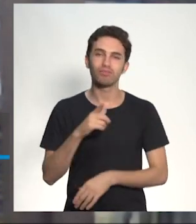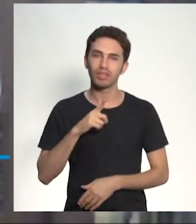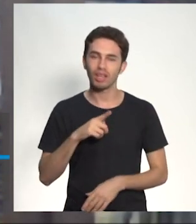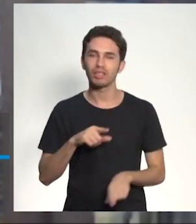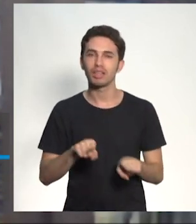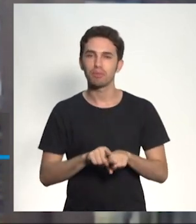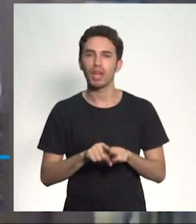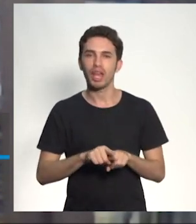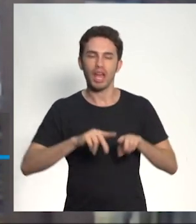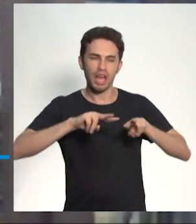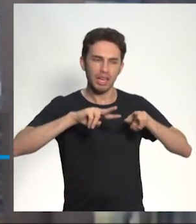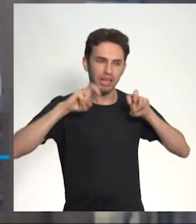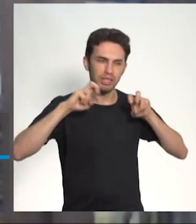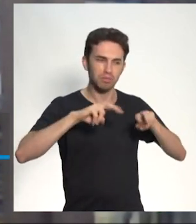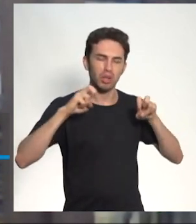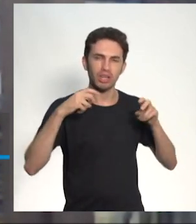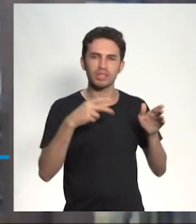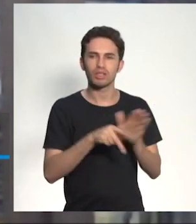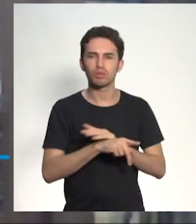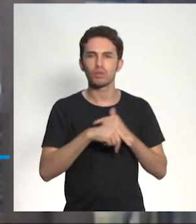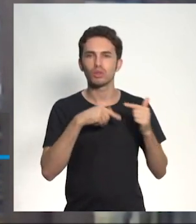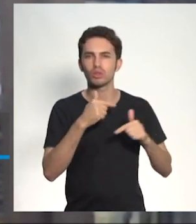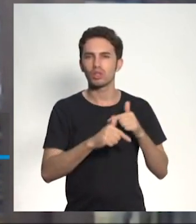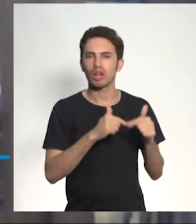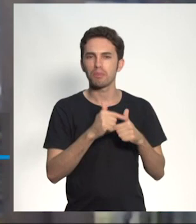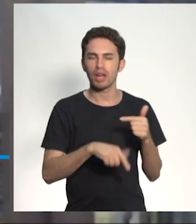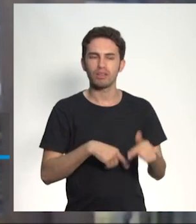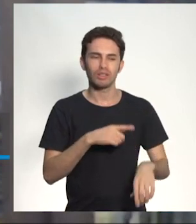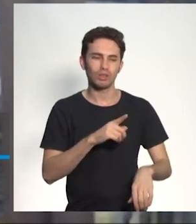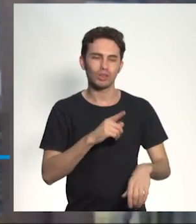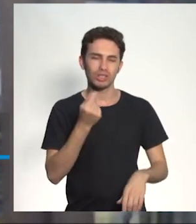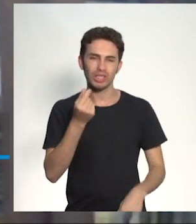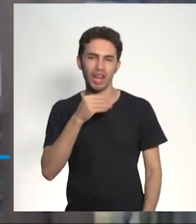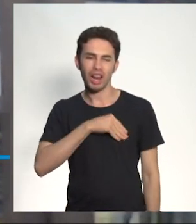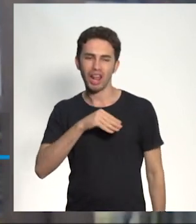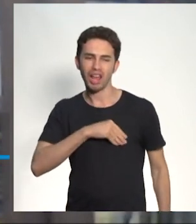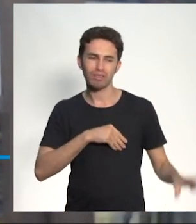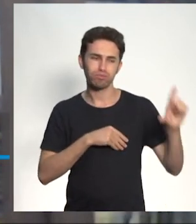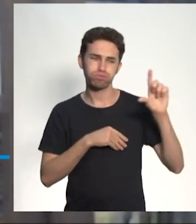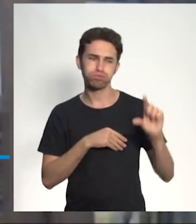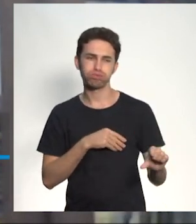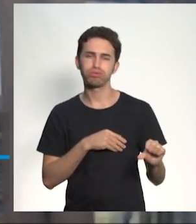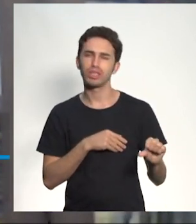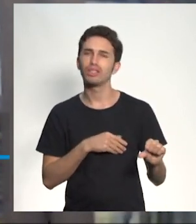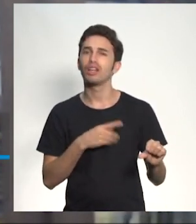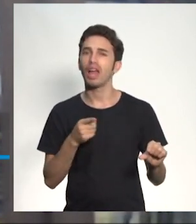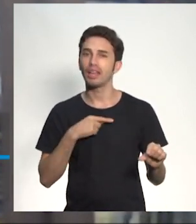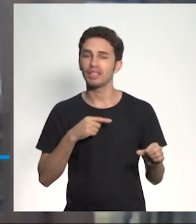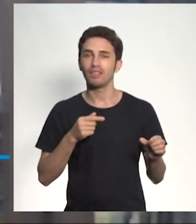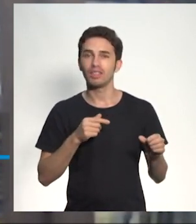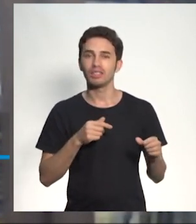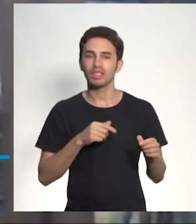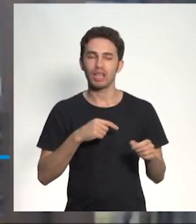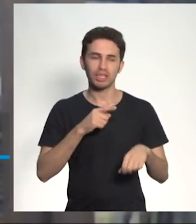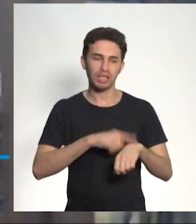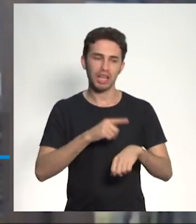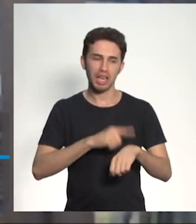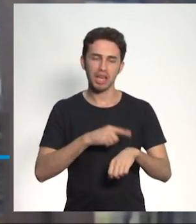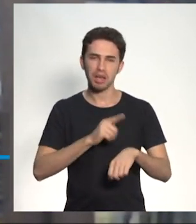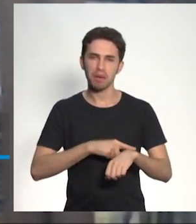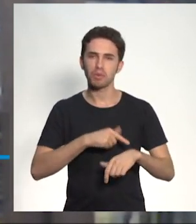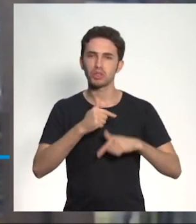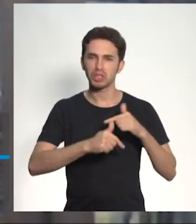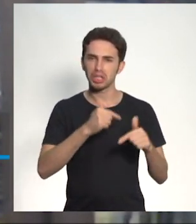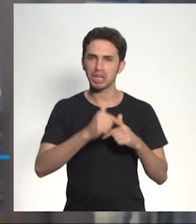da jornada do trabalho, teve baixíssimos salários, teve uma jornada, né, absurda, o